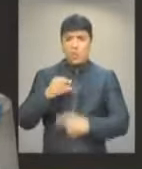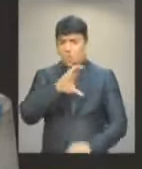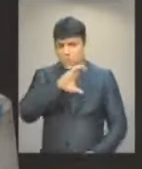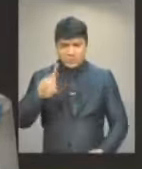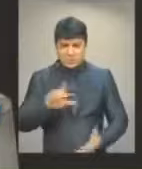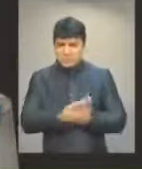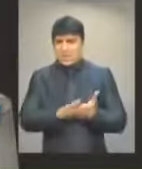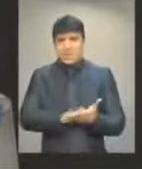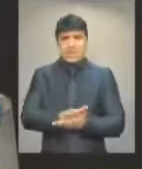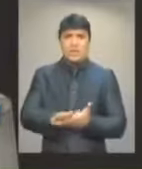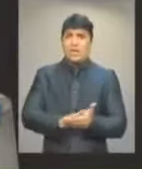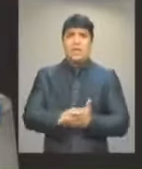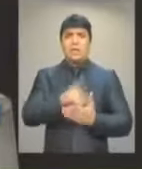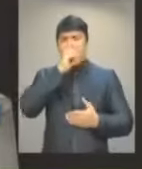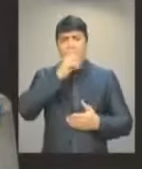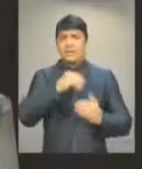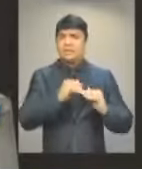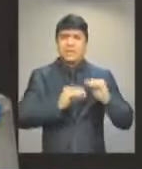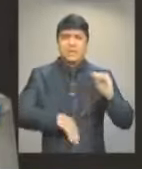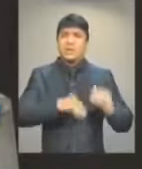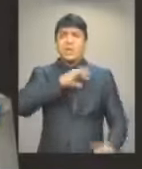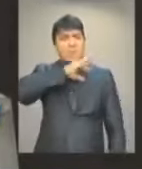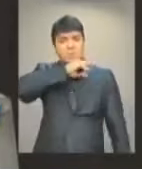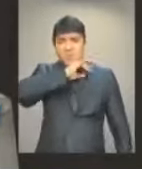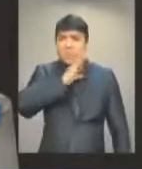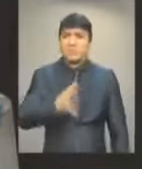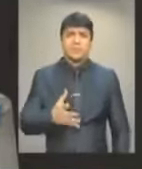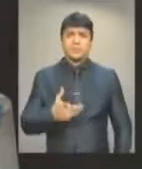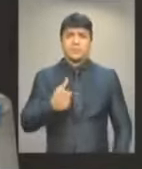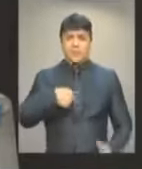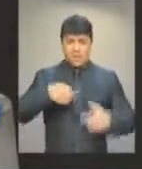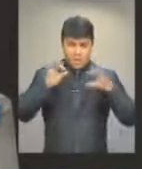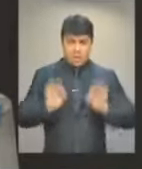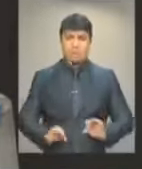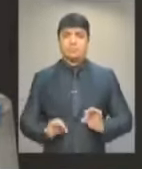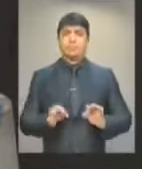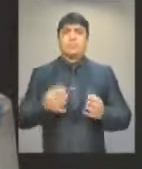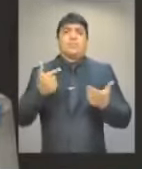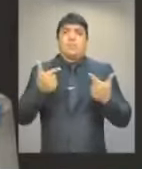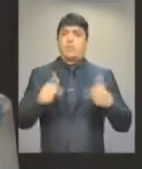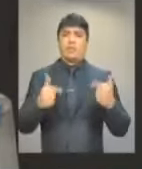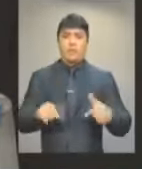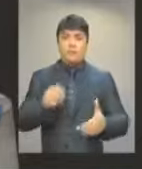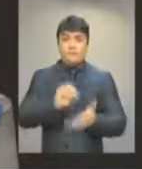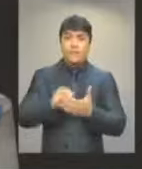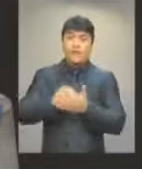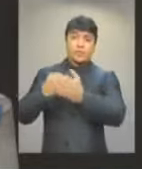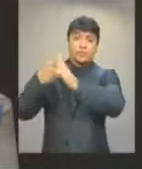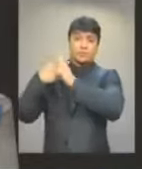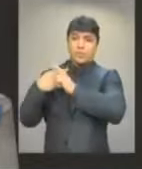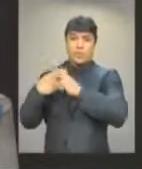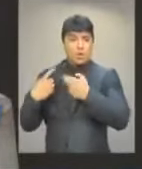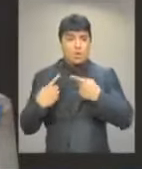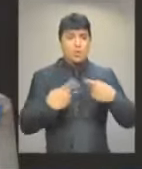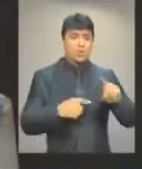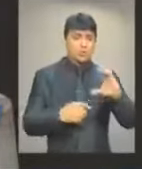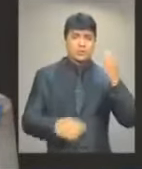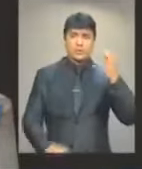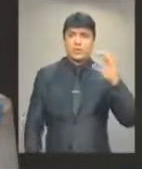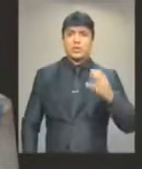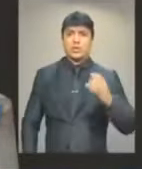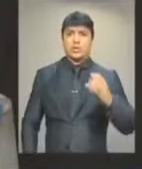coordenação, desídia, desprezo, uma postura irresponsável contra a ciência, contra